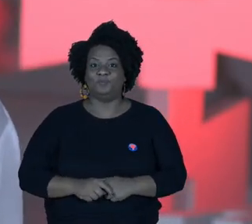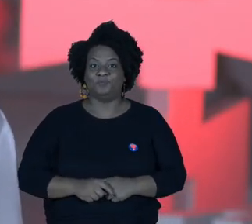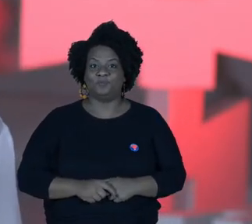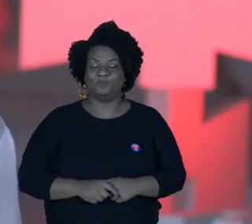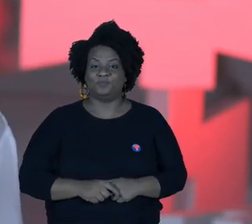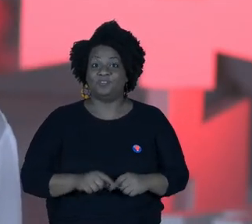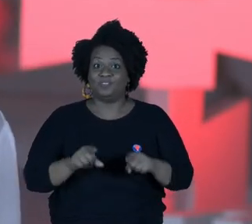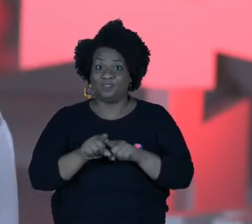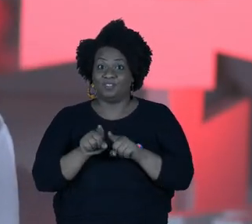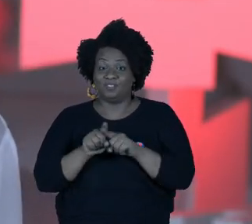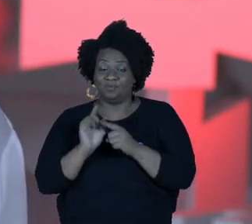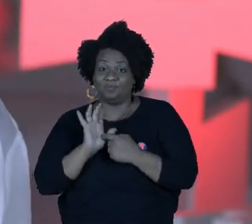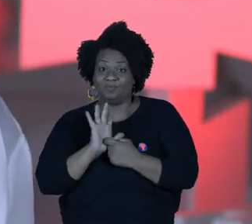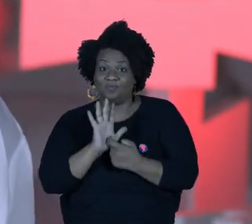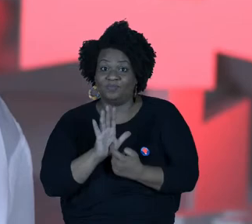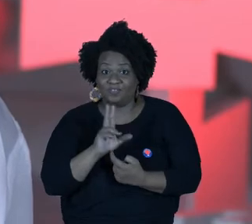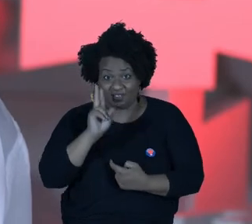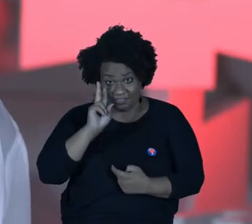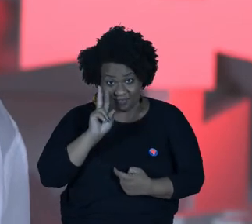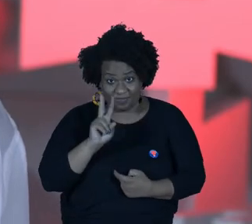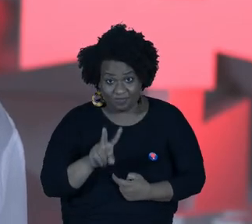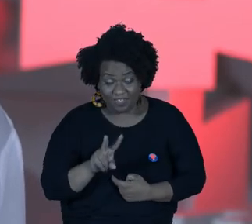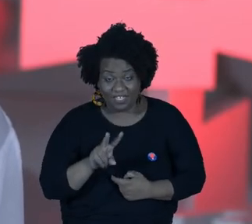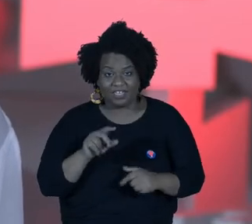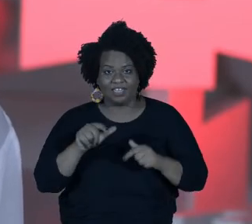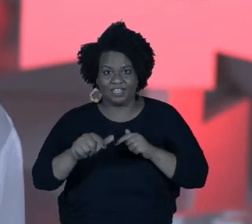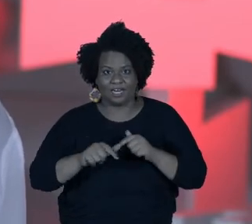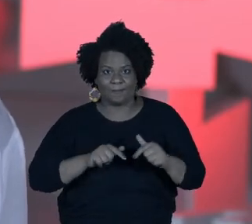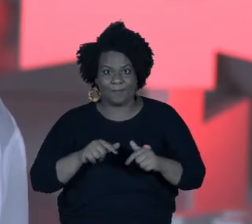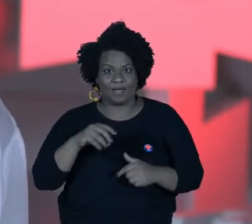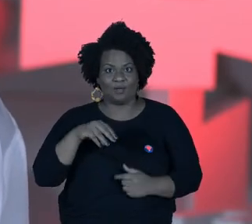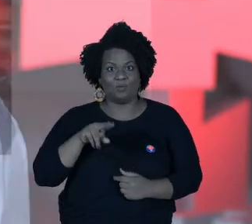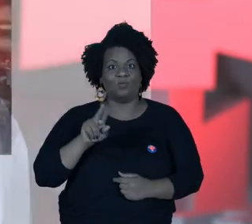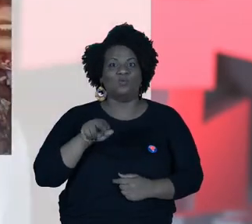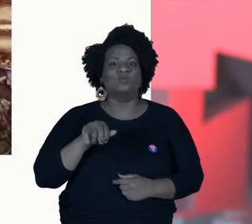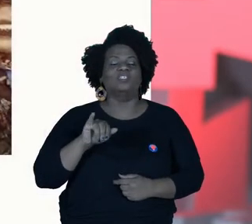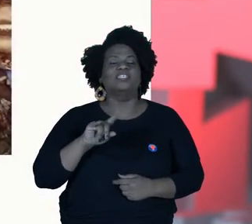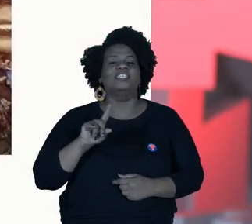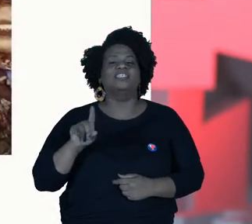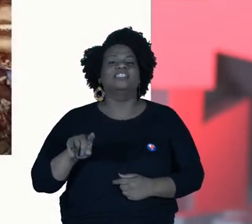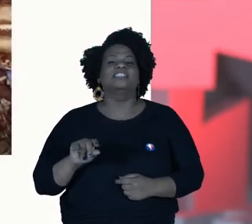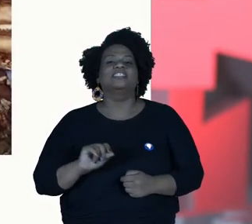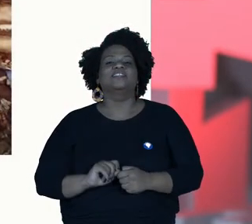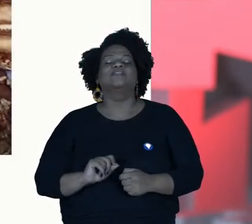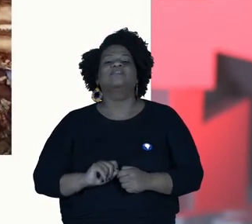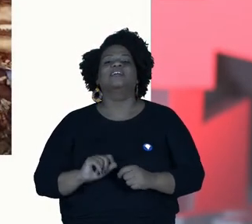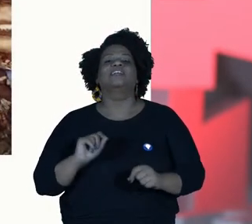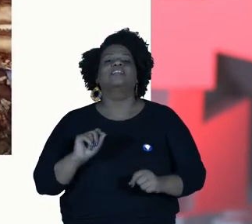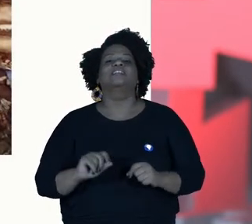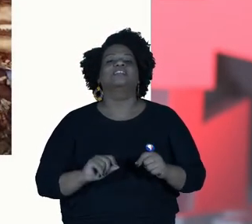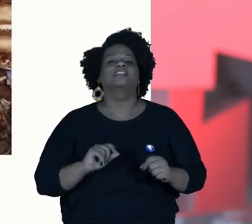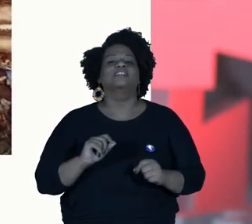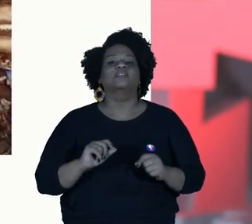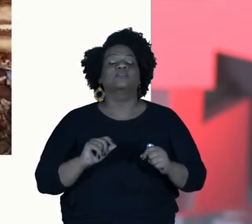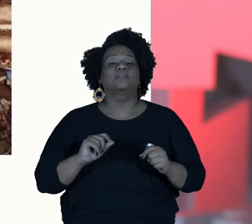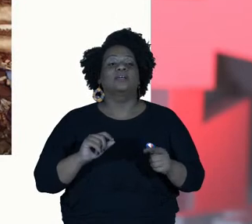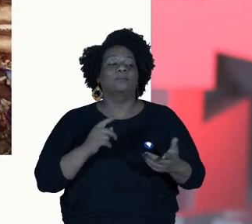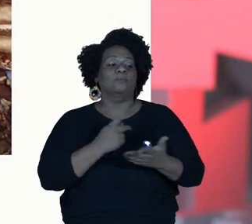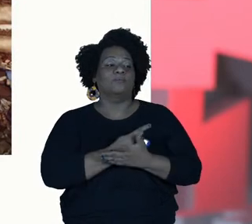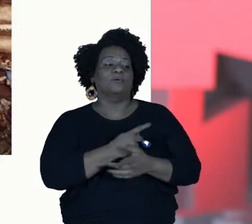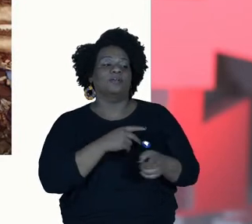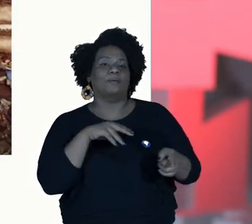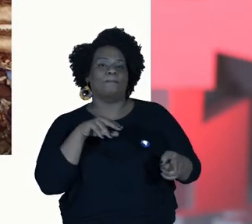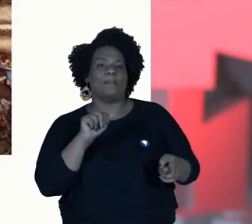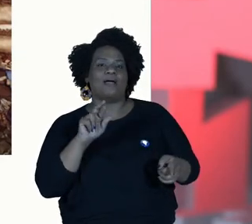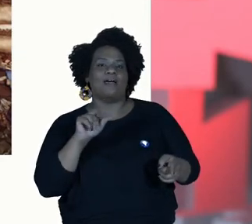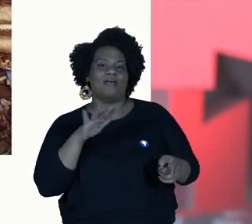ver o trabalho que Vicky Muniz faz com inspirado na morte de Marat.